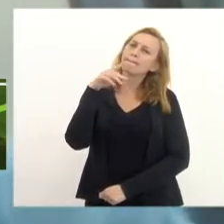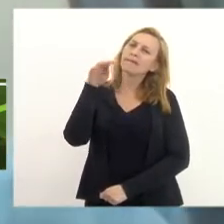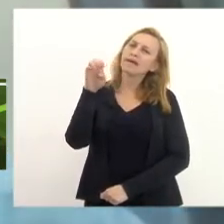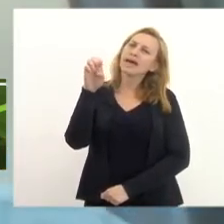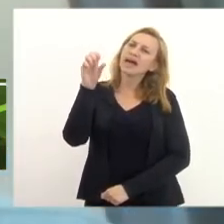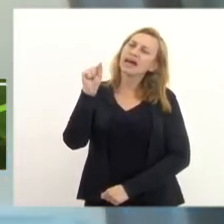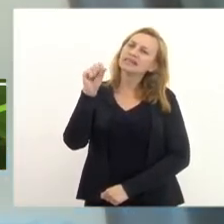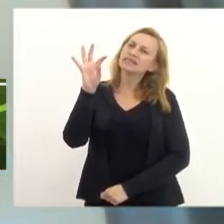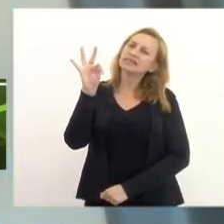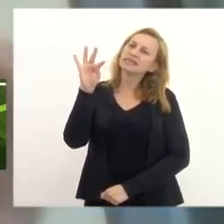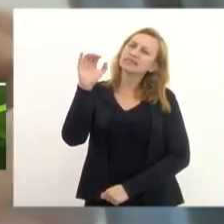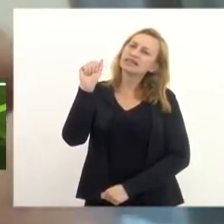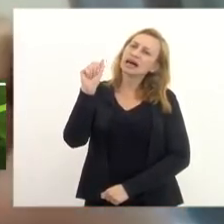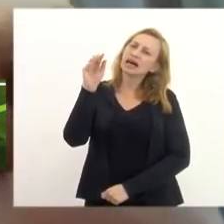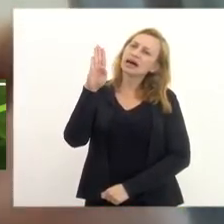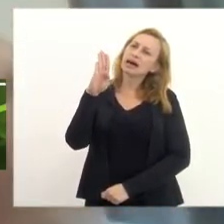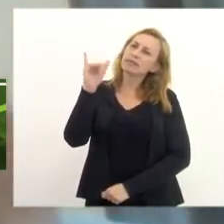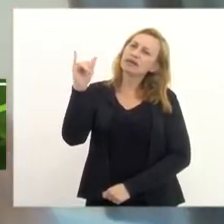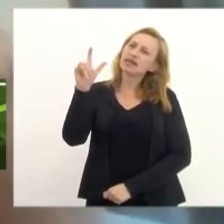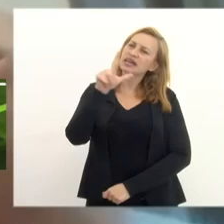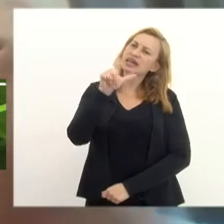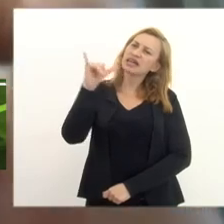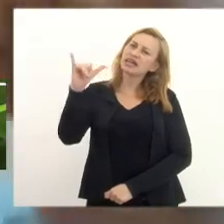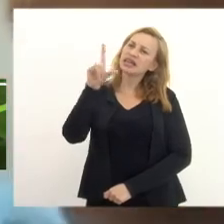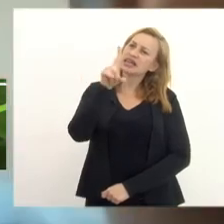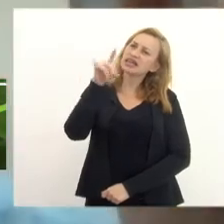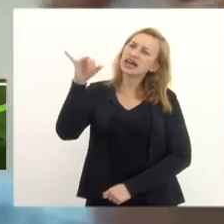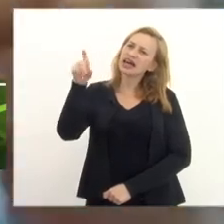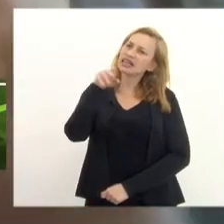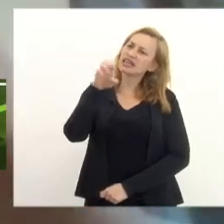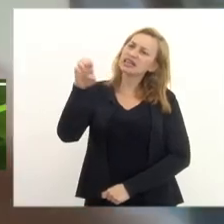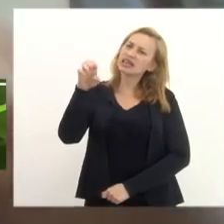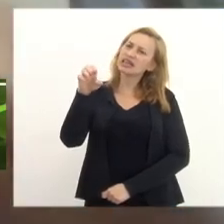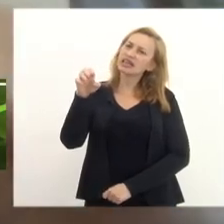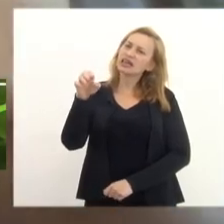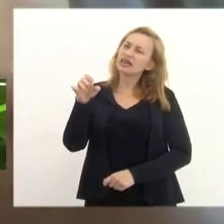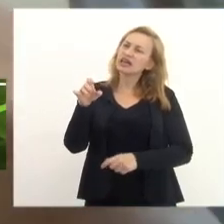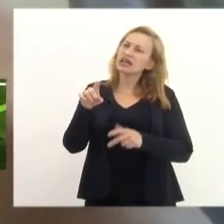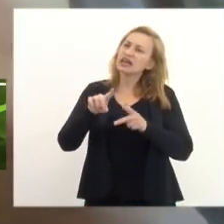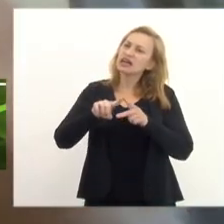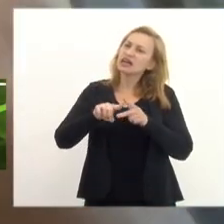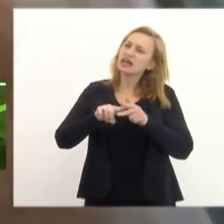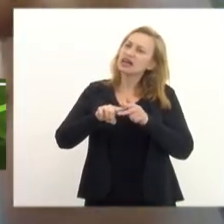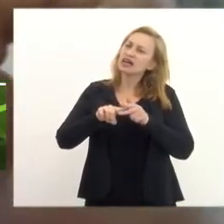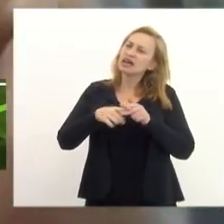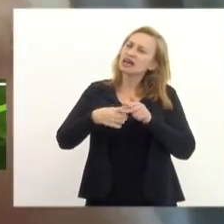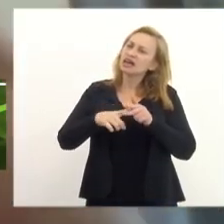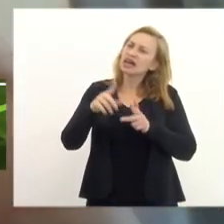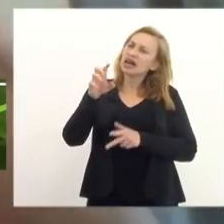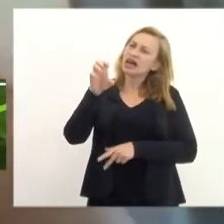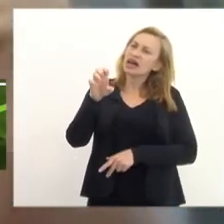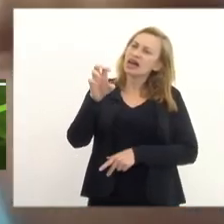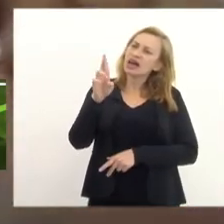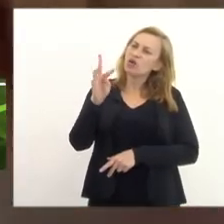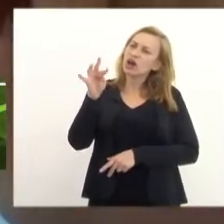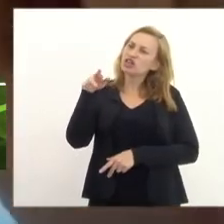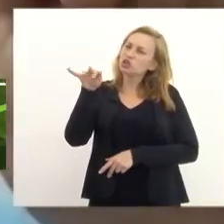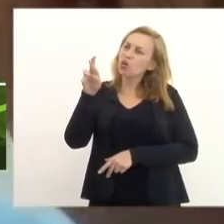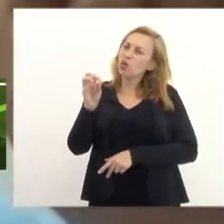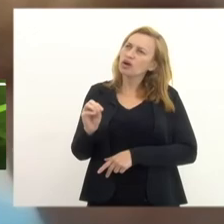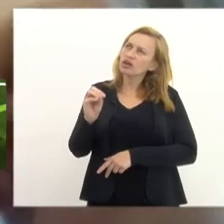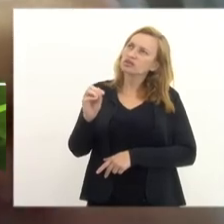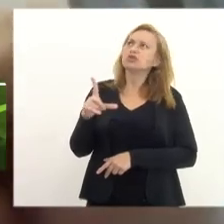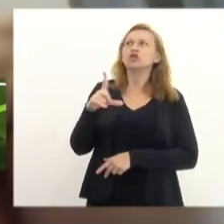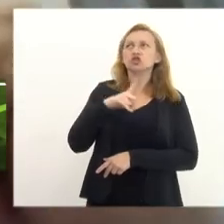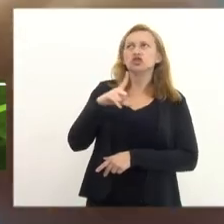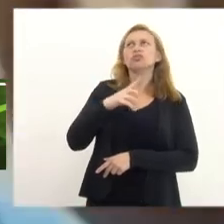estabilidade regulatória. A gente tinha estabilidade regulatória com conteúdo local de 65%. Quem